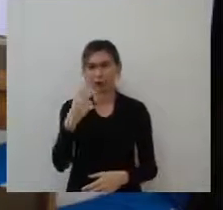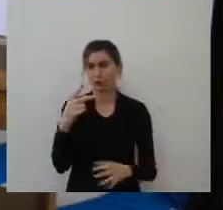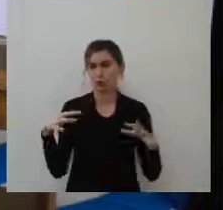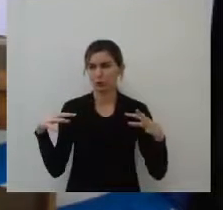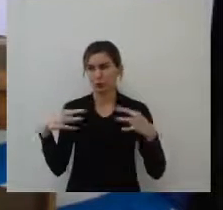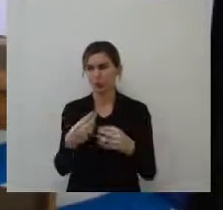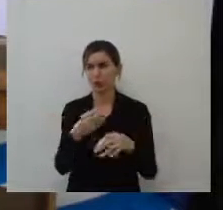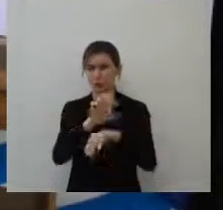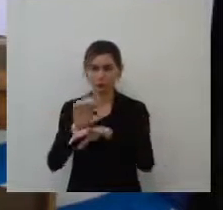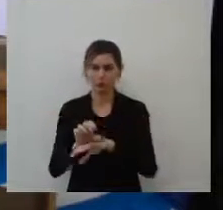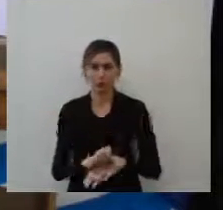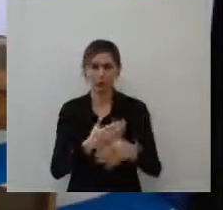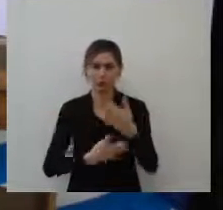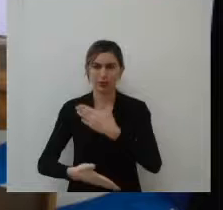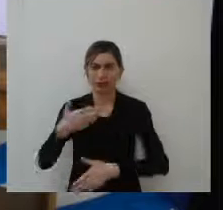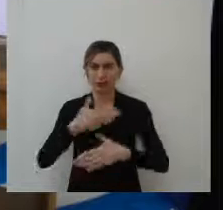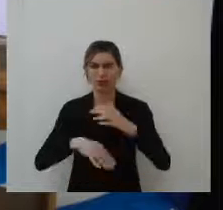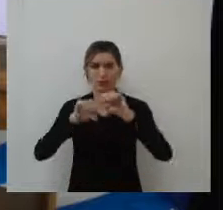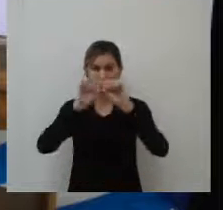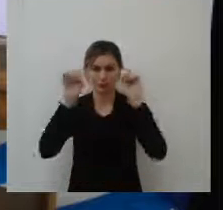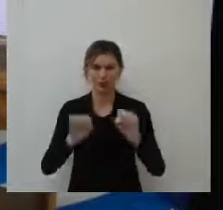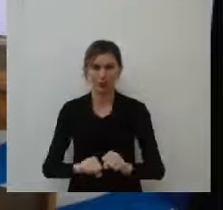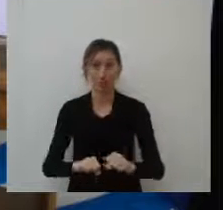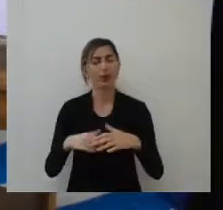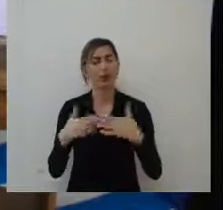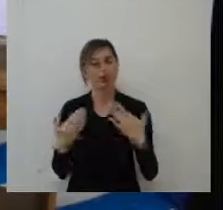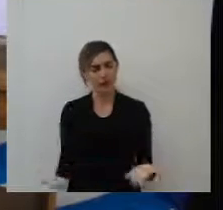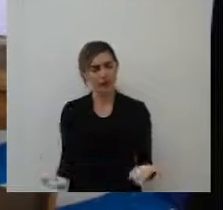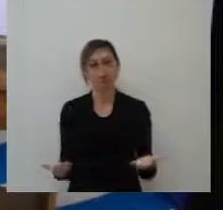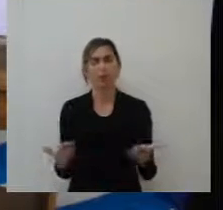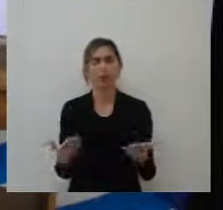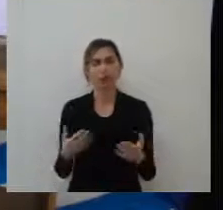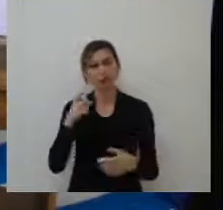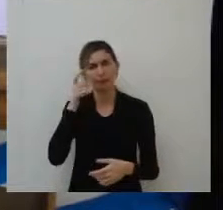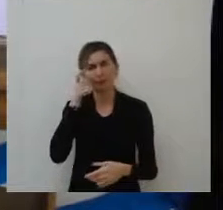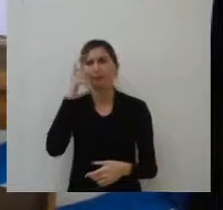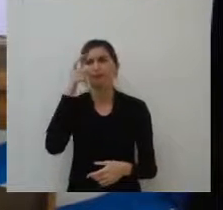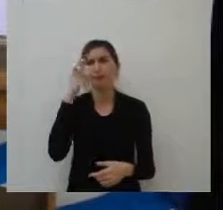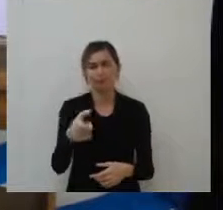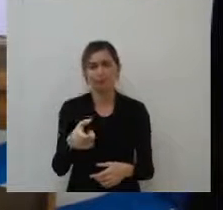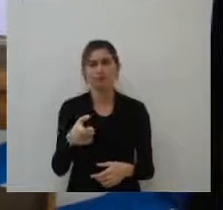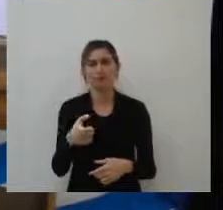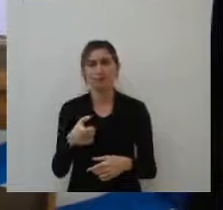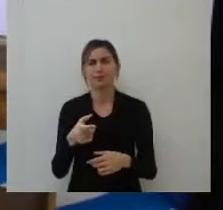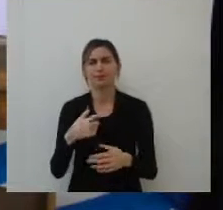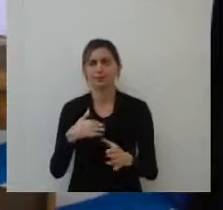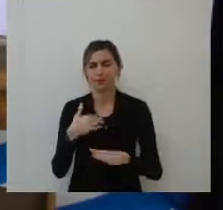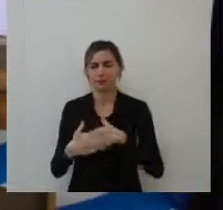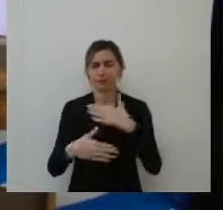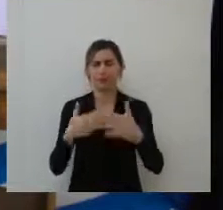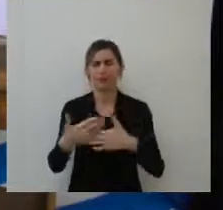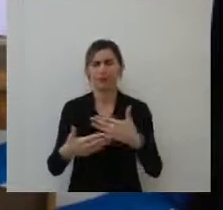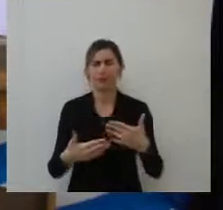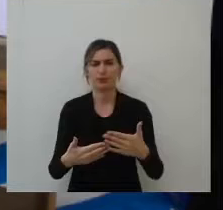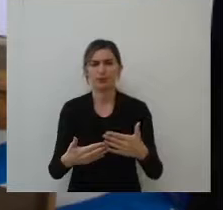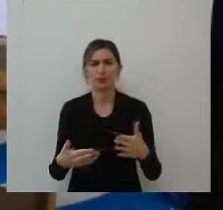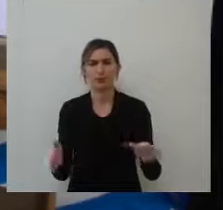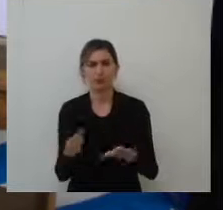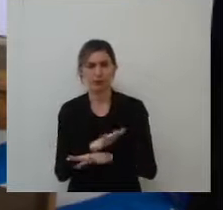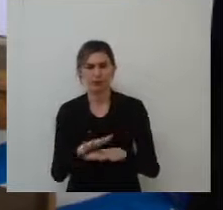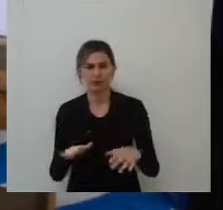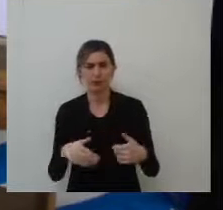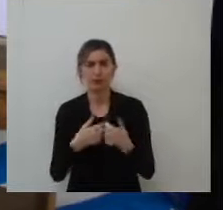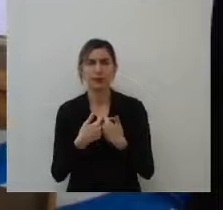todo o estado interagindo num sistema. Tá? Então, isso aí é muito interessante no processo de interação global.